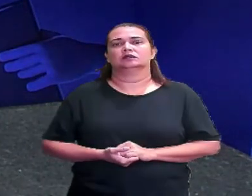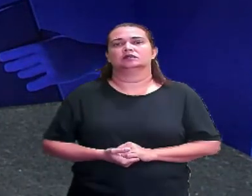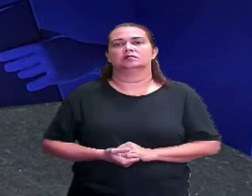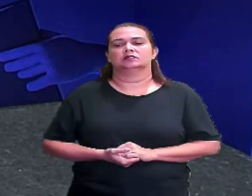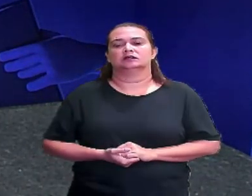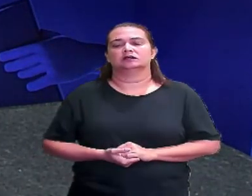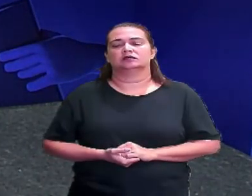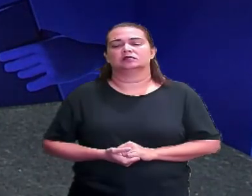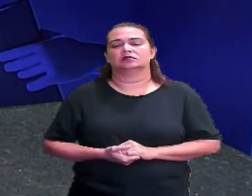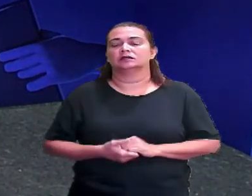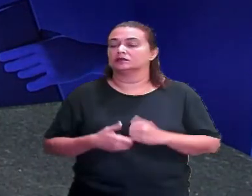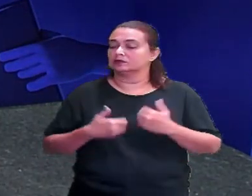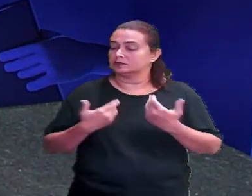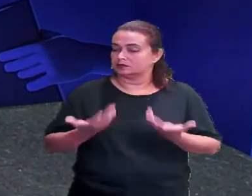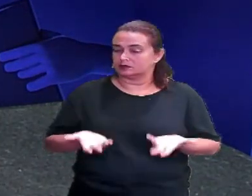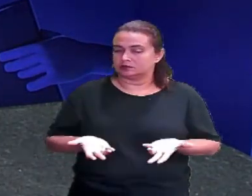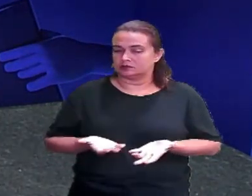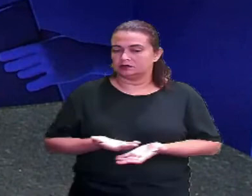Bem, gente,